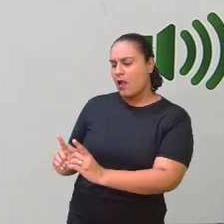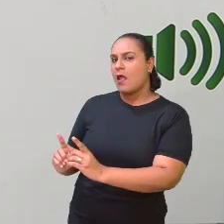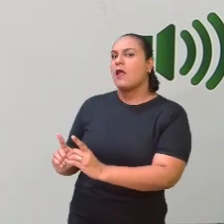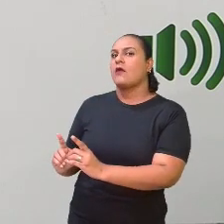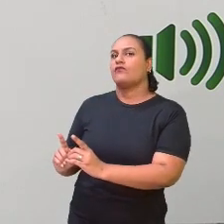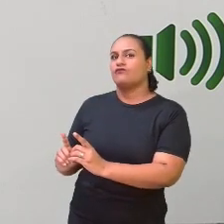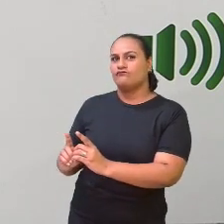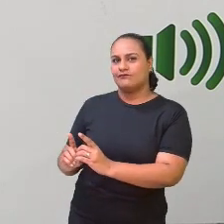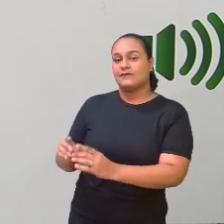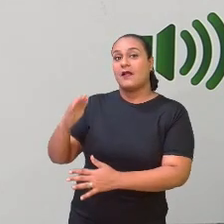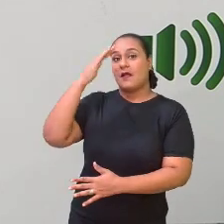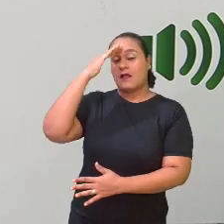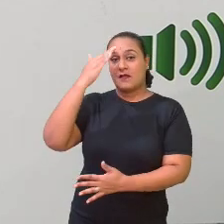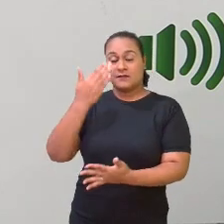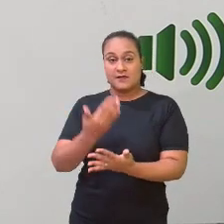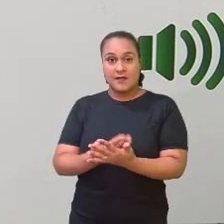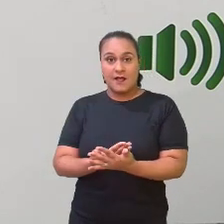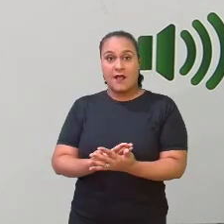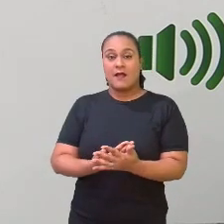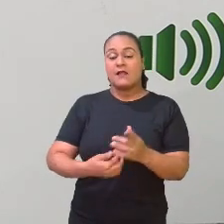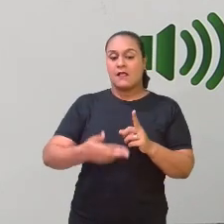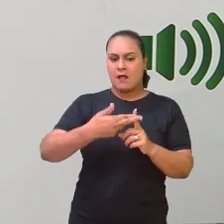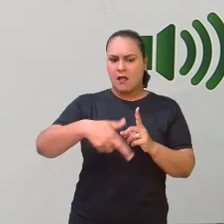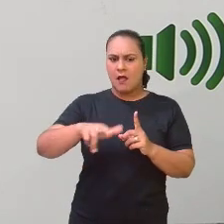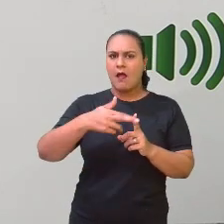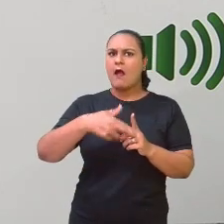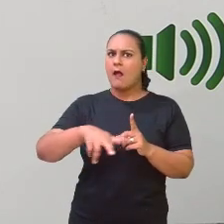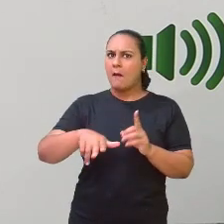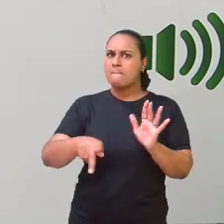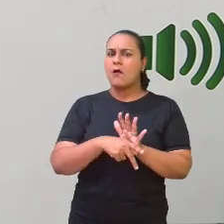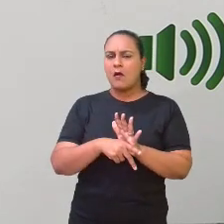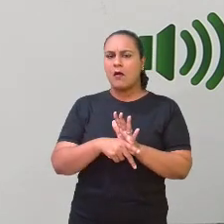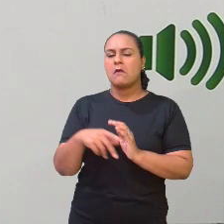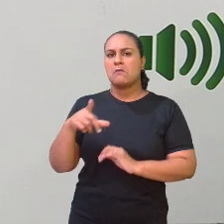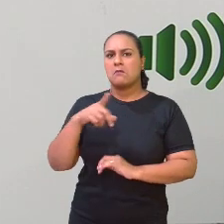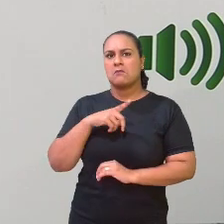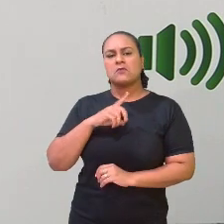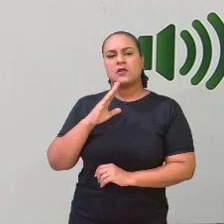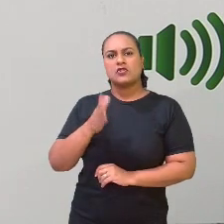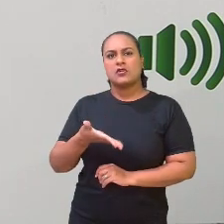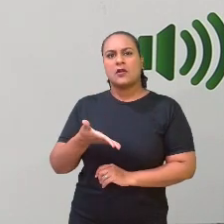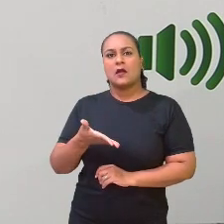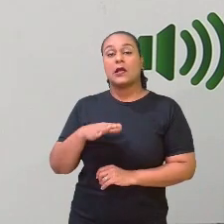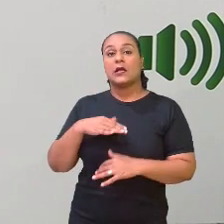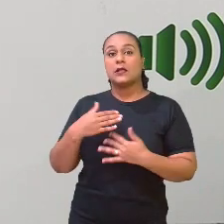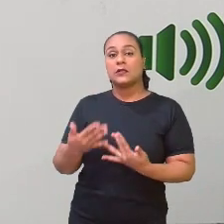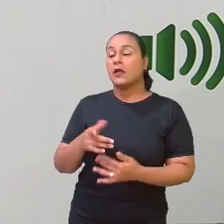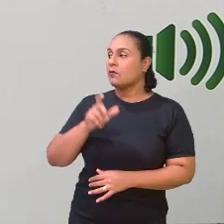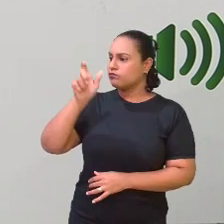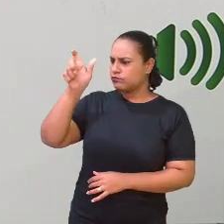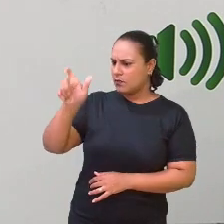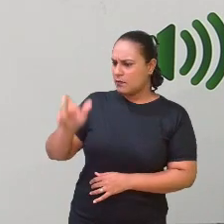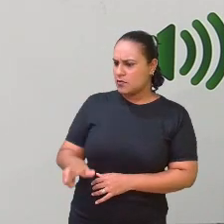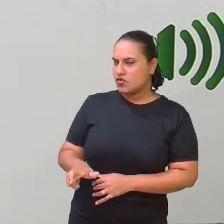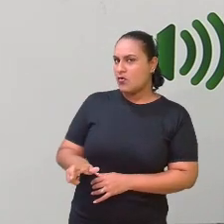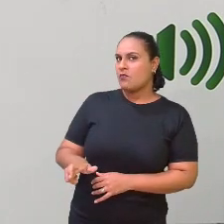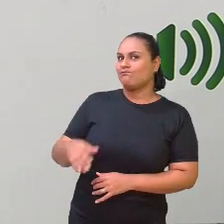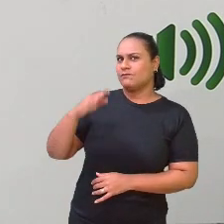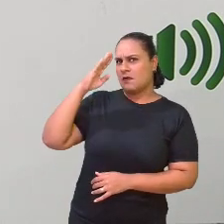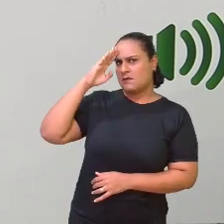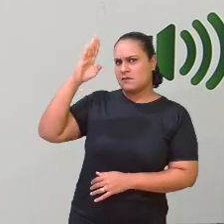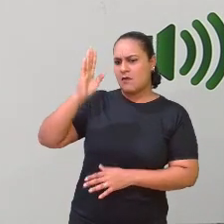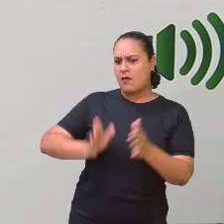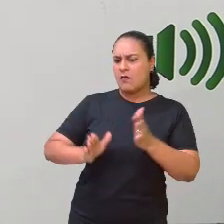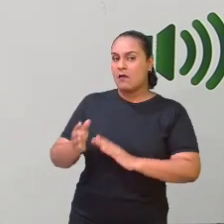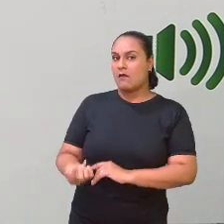suas crenças, a sua religiosidade. E uma das figuras que foi muito destacada durante esse período foi